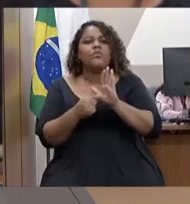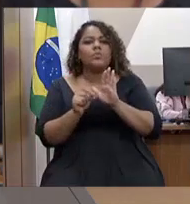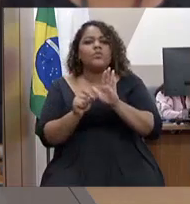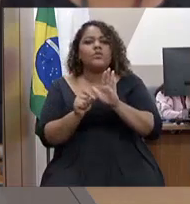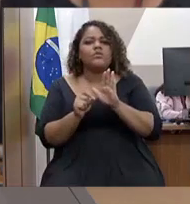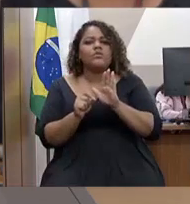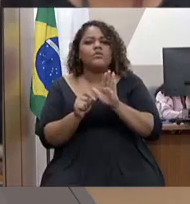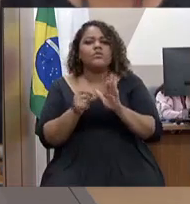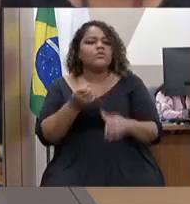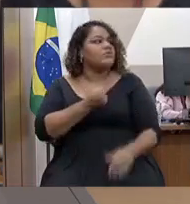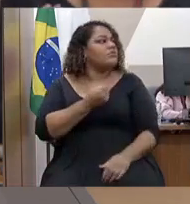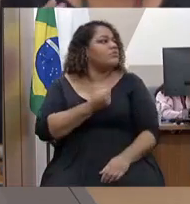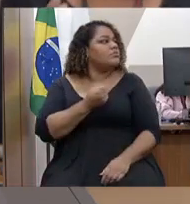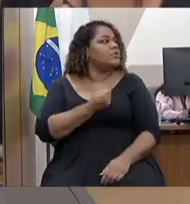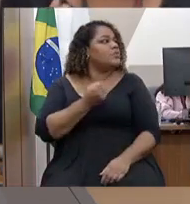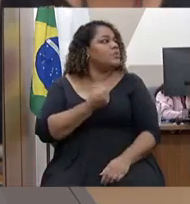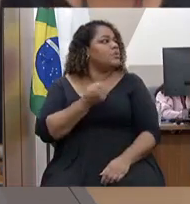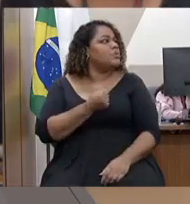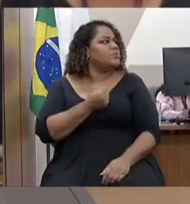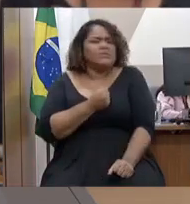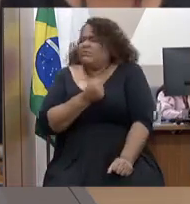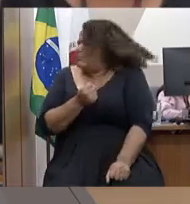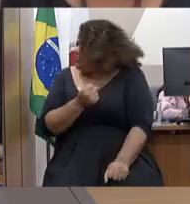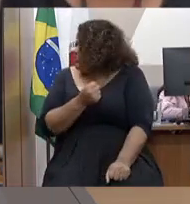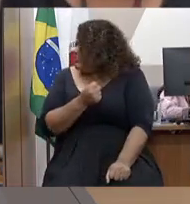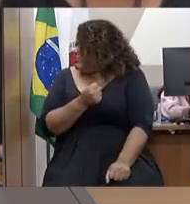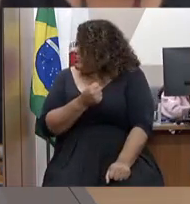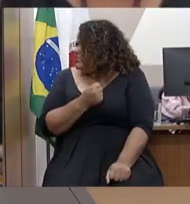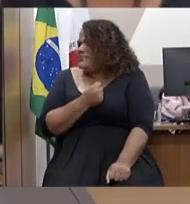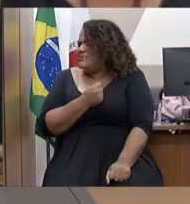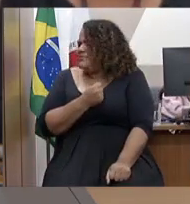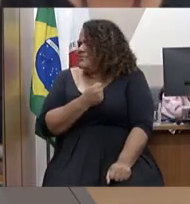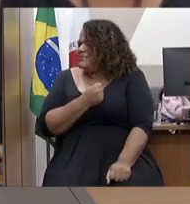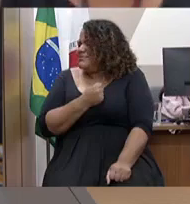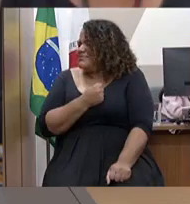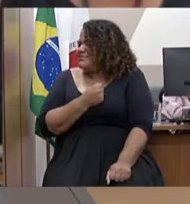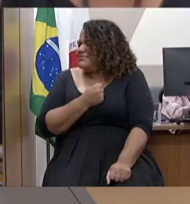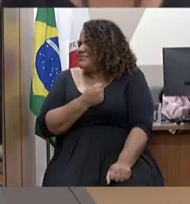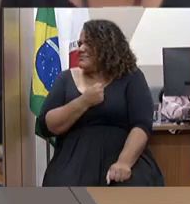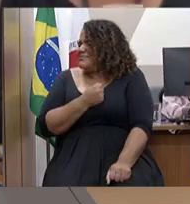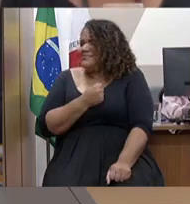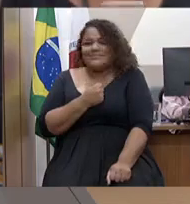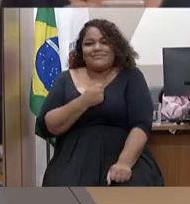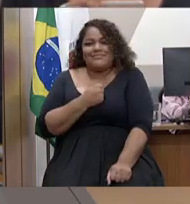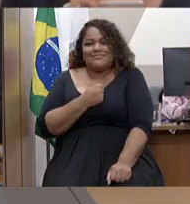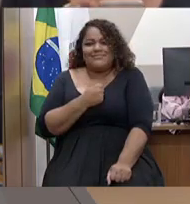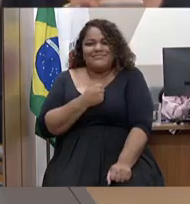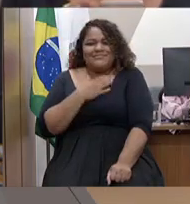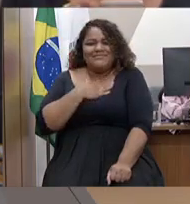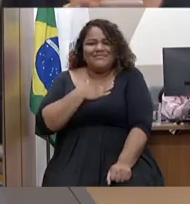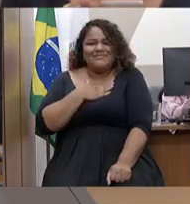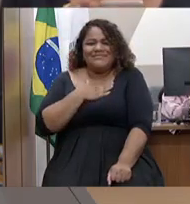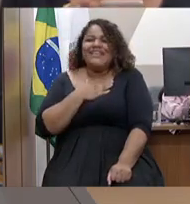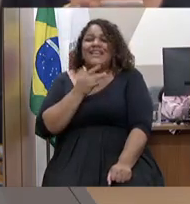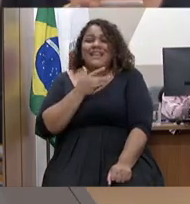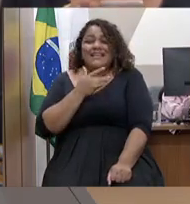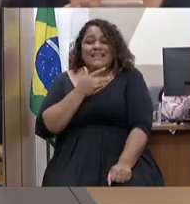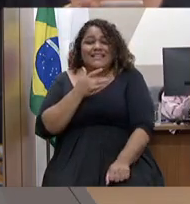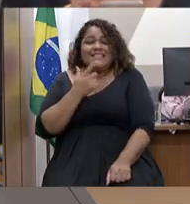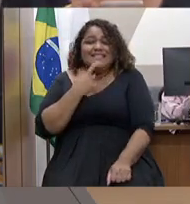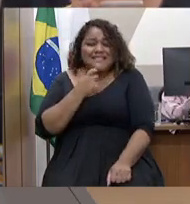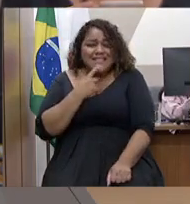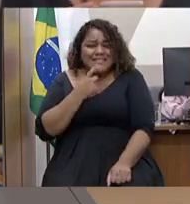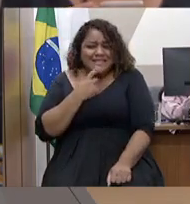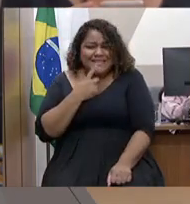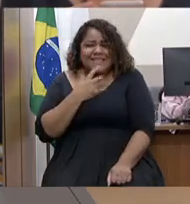número né mas cada número desse é sangue é dor é sofrimento é uma vida futura você